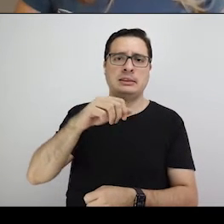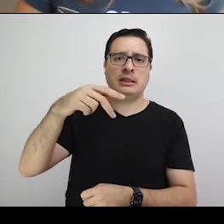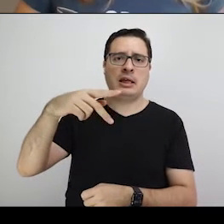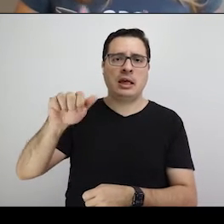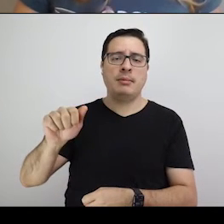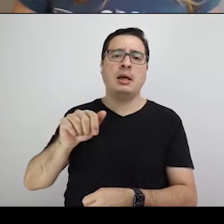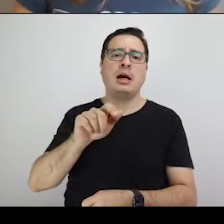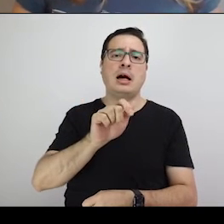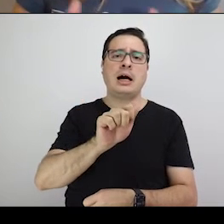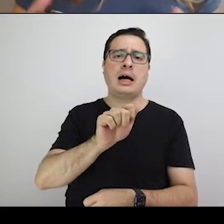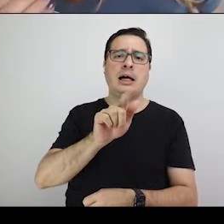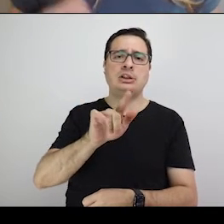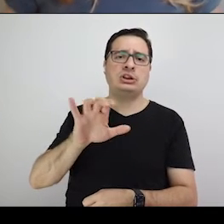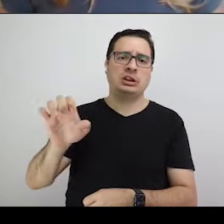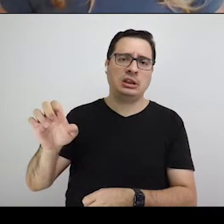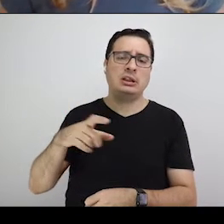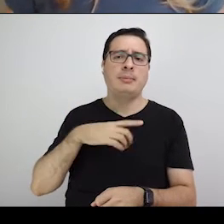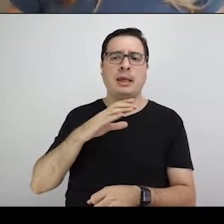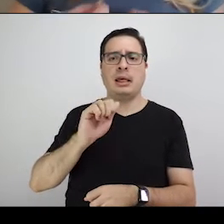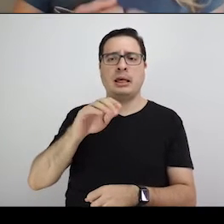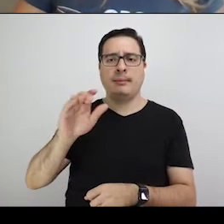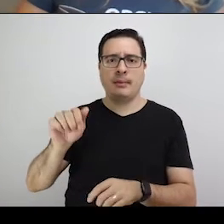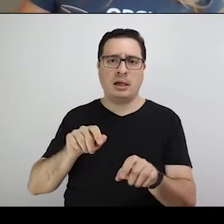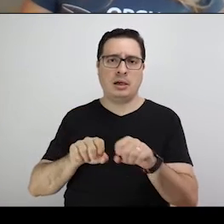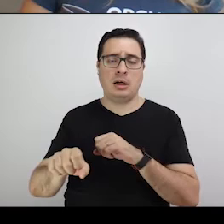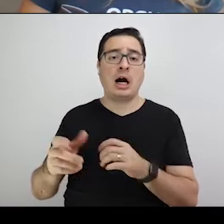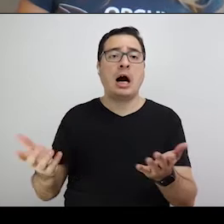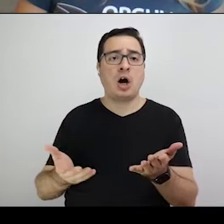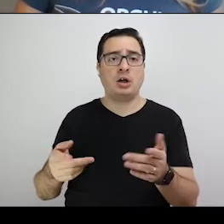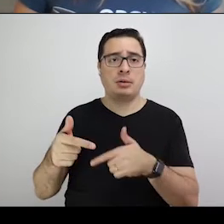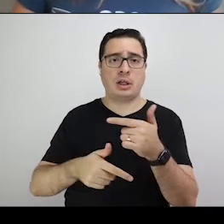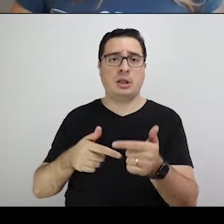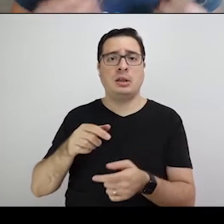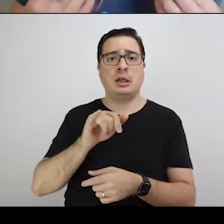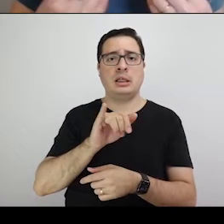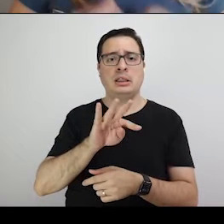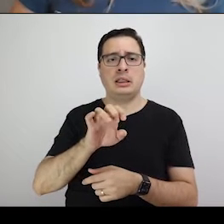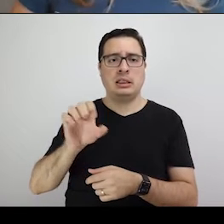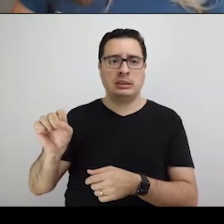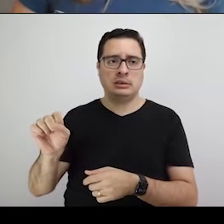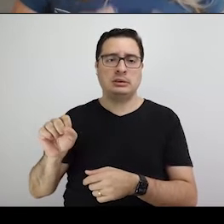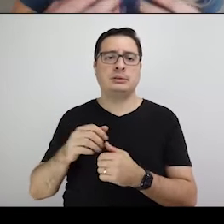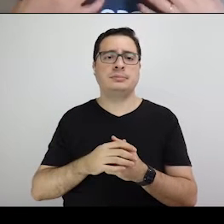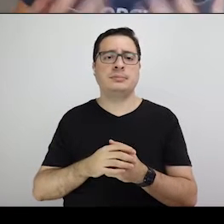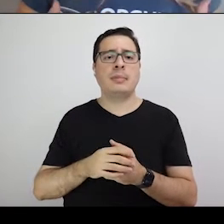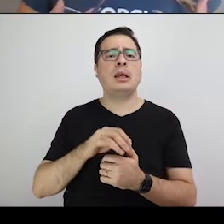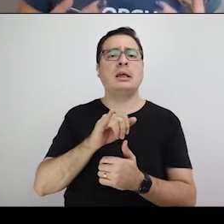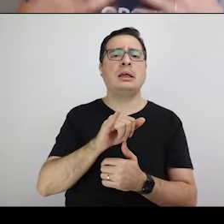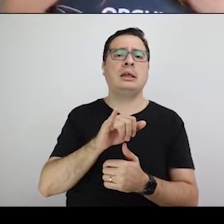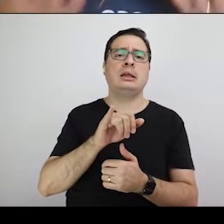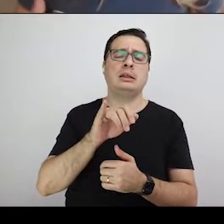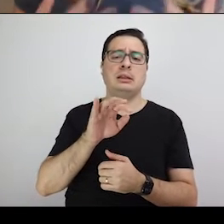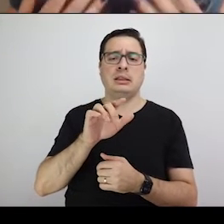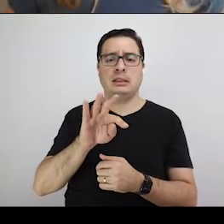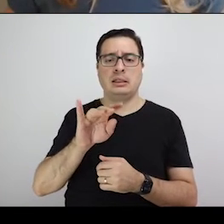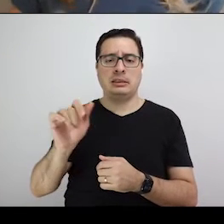Kanban. Atualmente, eu estou na Iteris como Agile Coach, e a Iteris é uma empresa, não